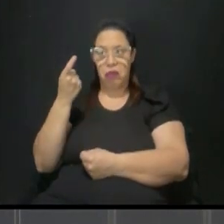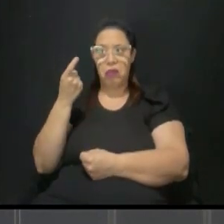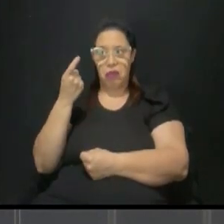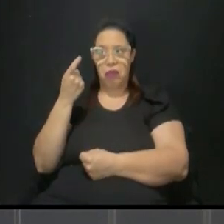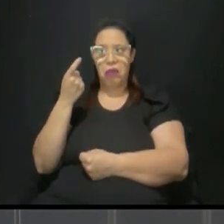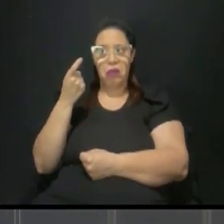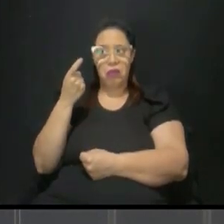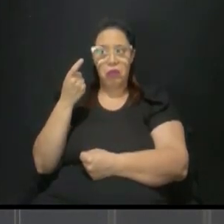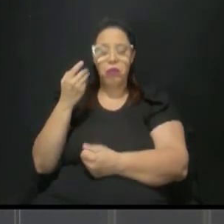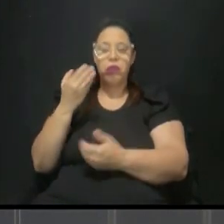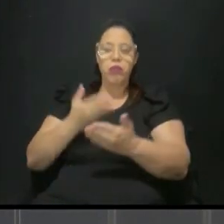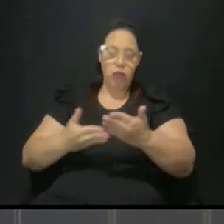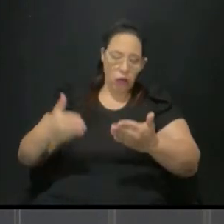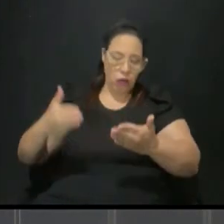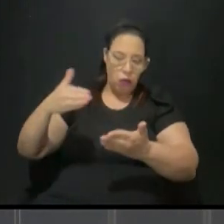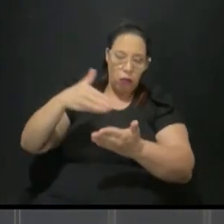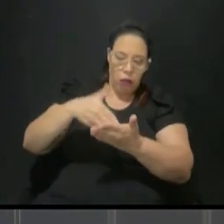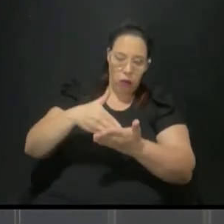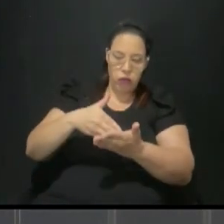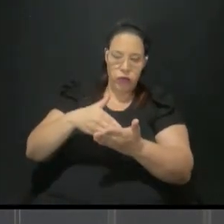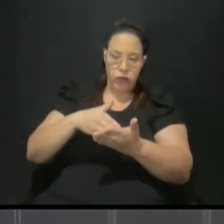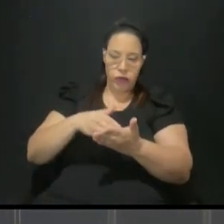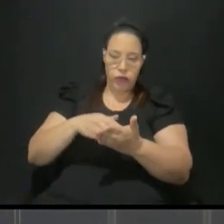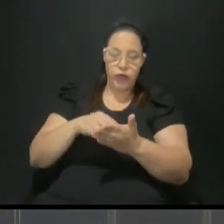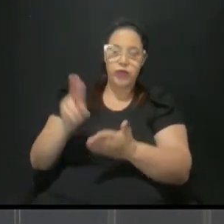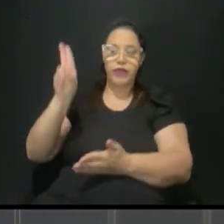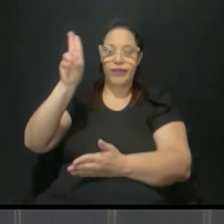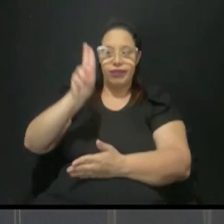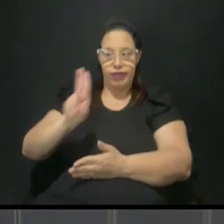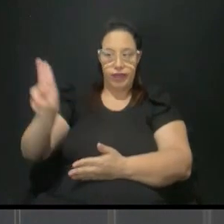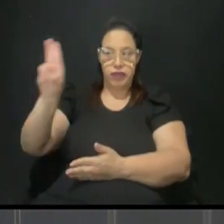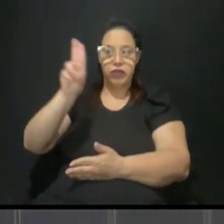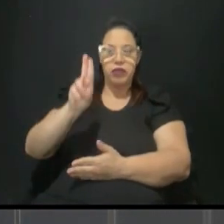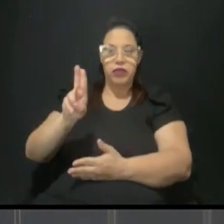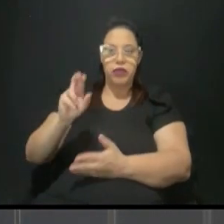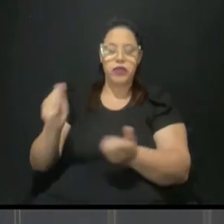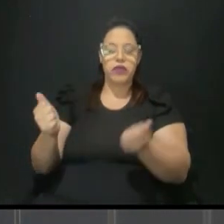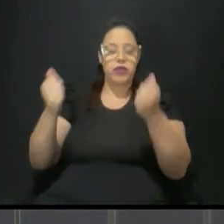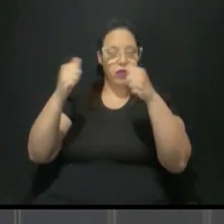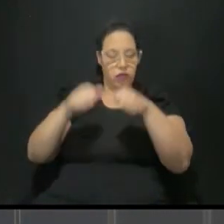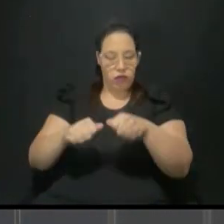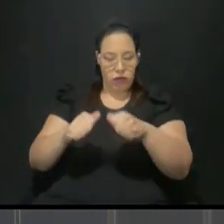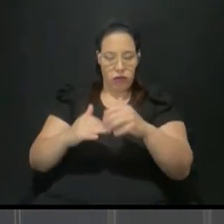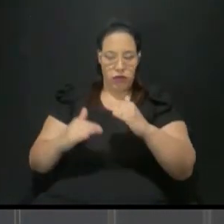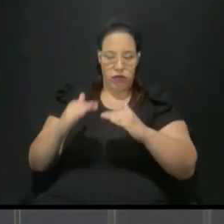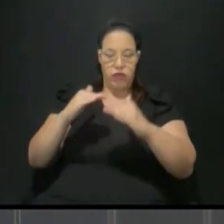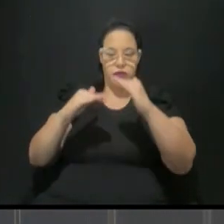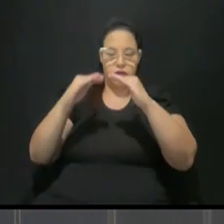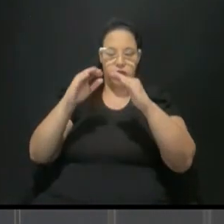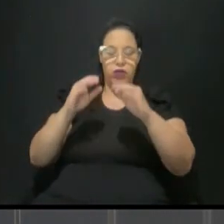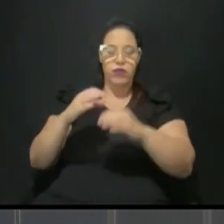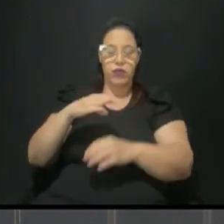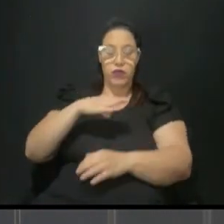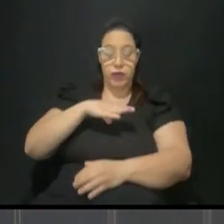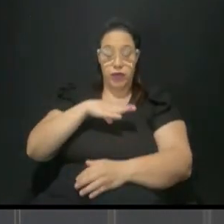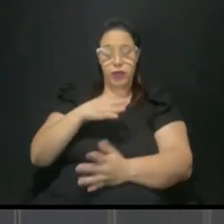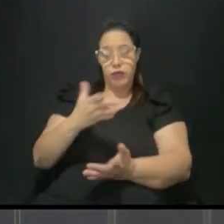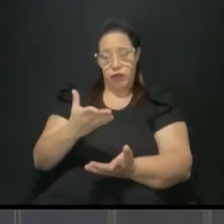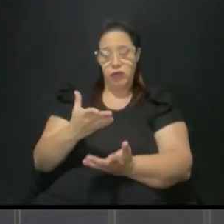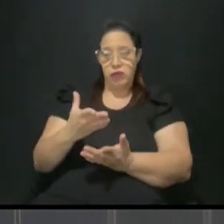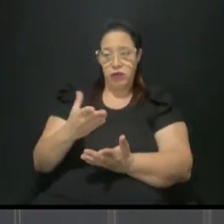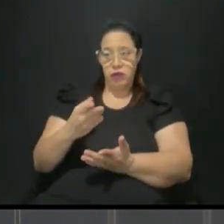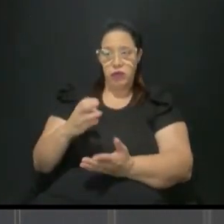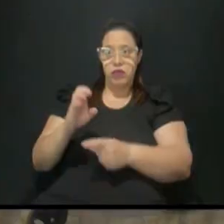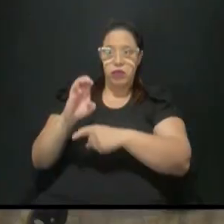colocada mesmo nas universidades e possibilidades aí dentro do município e do estado e do